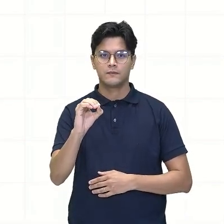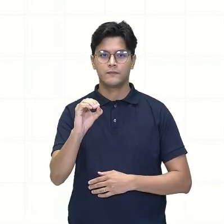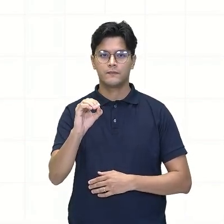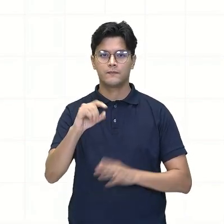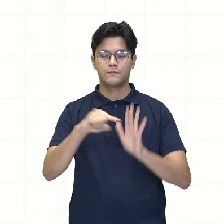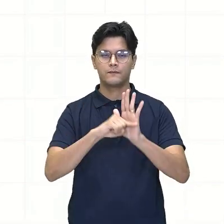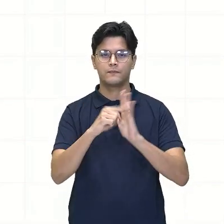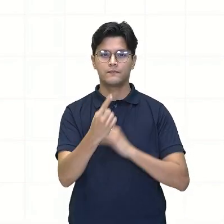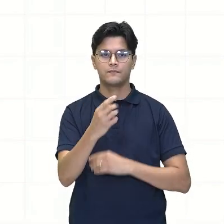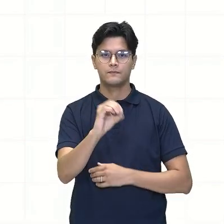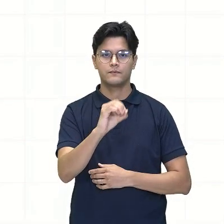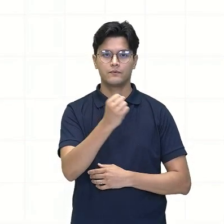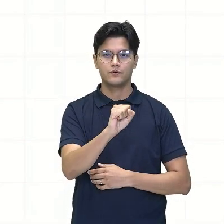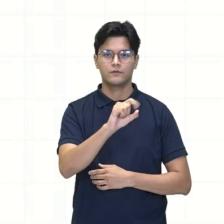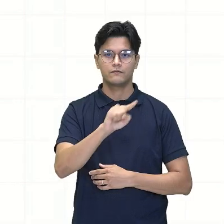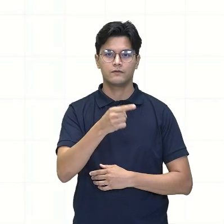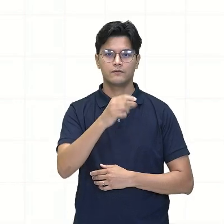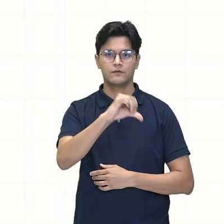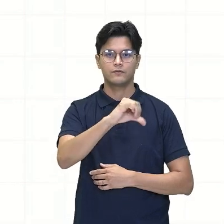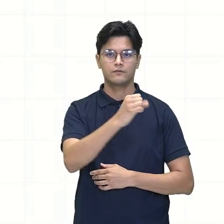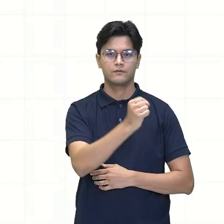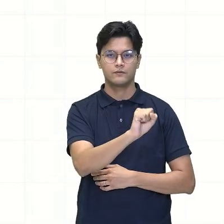108,98 é